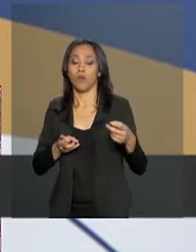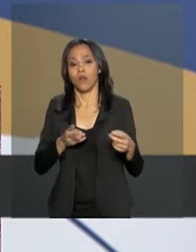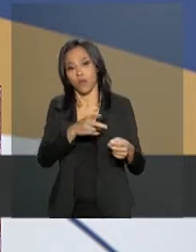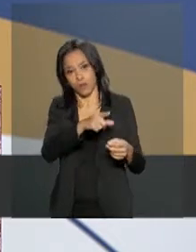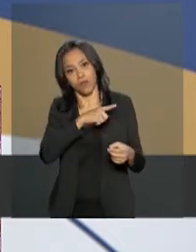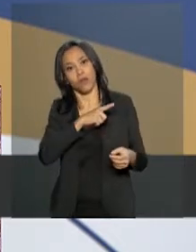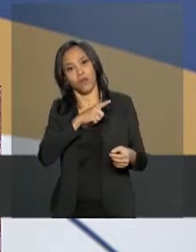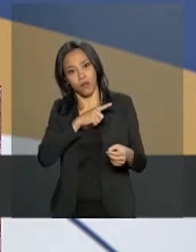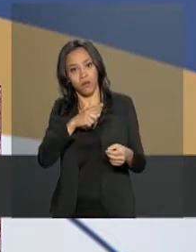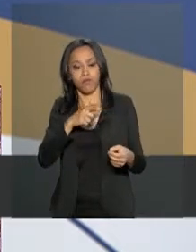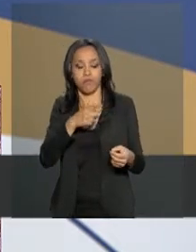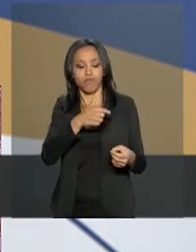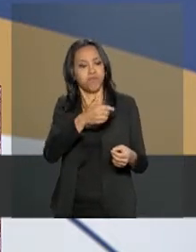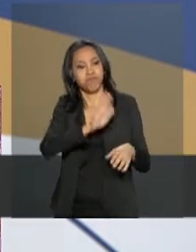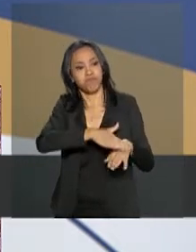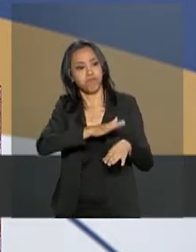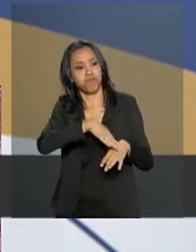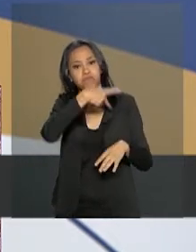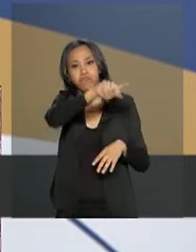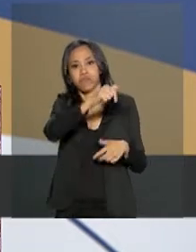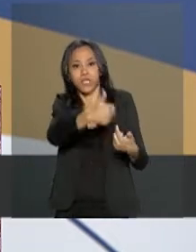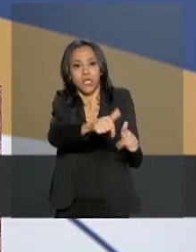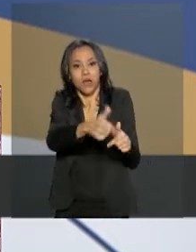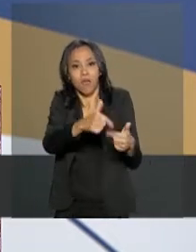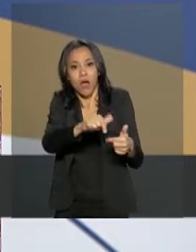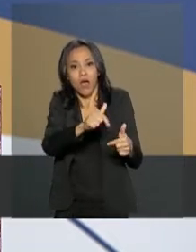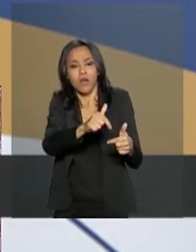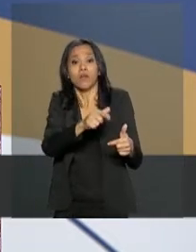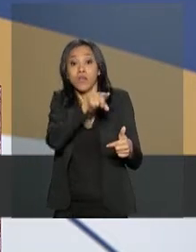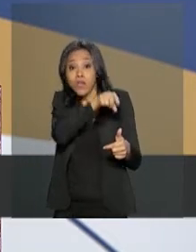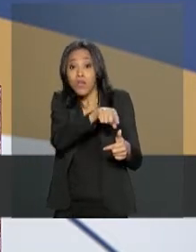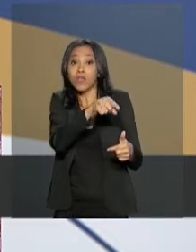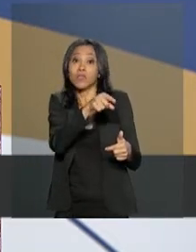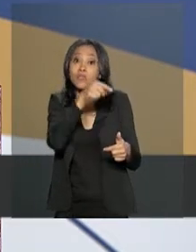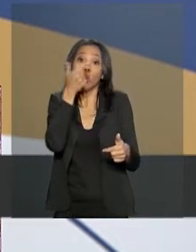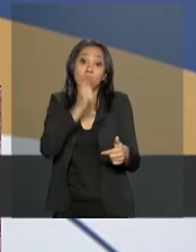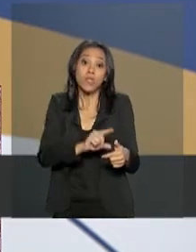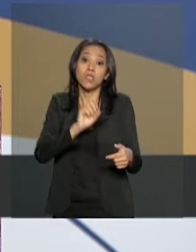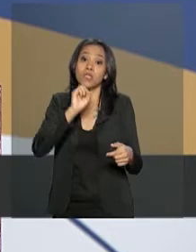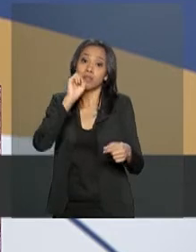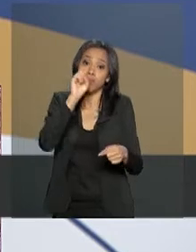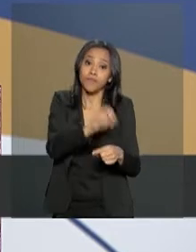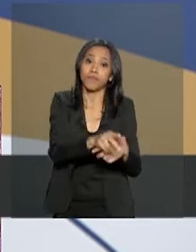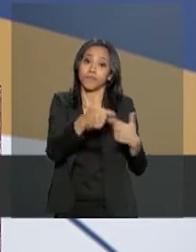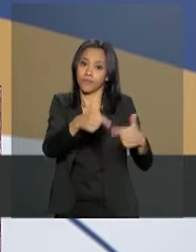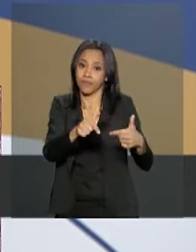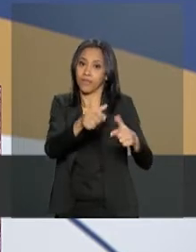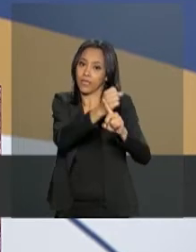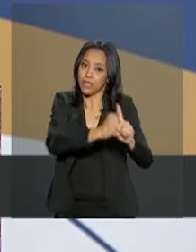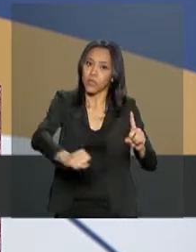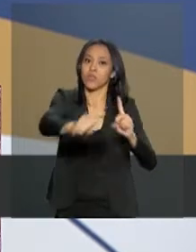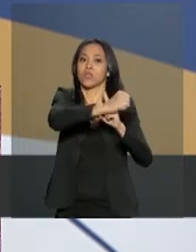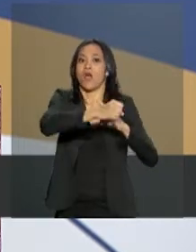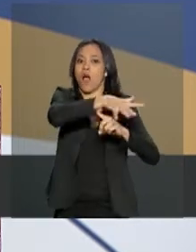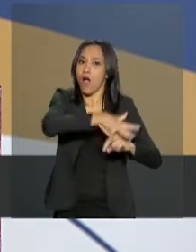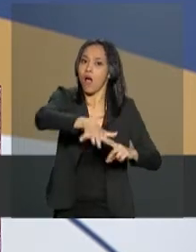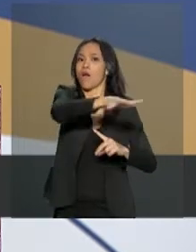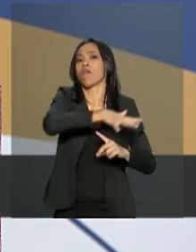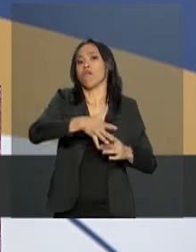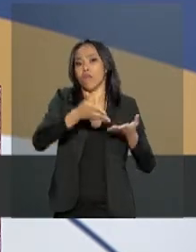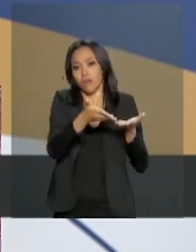ter uma tal atividade que lhes permita sua inserção no meio social a inclusão social se